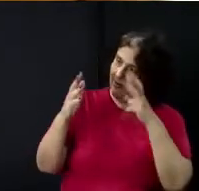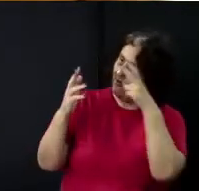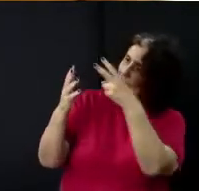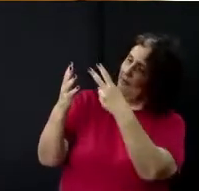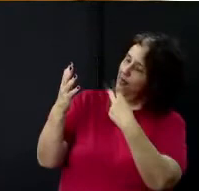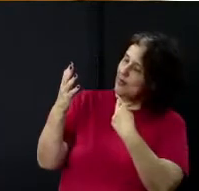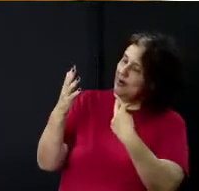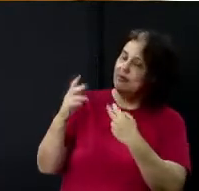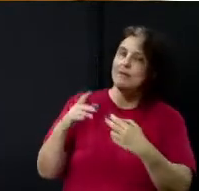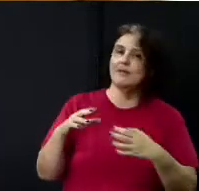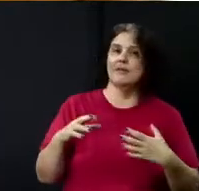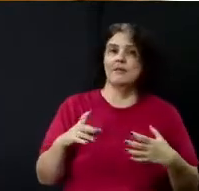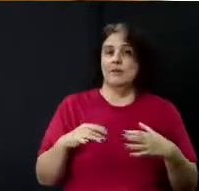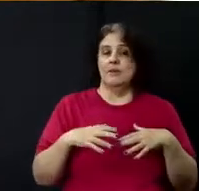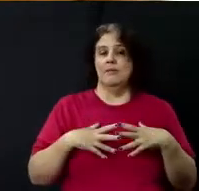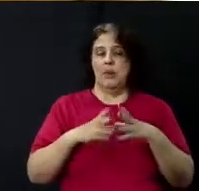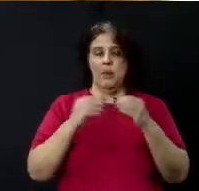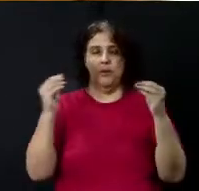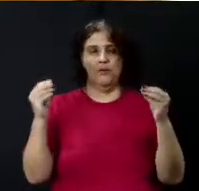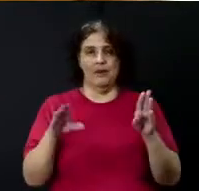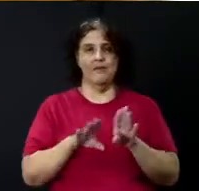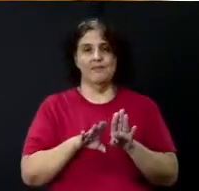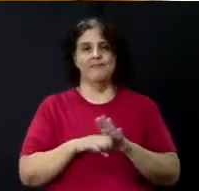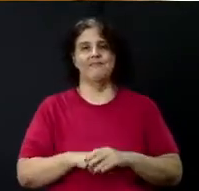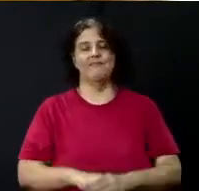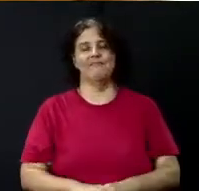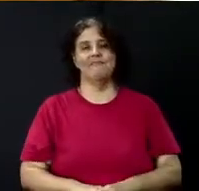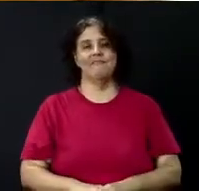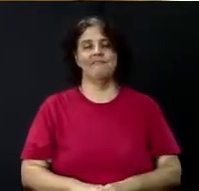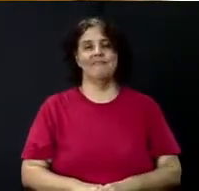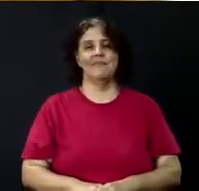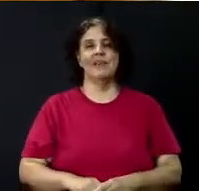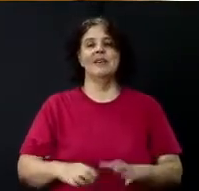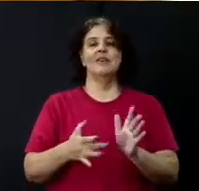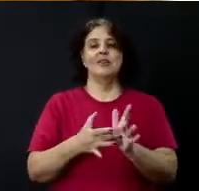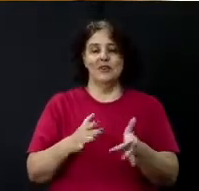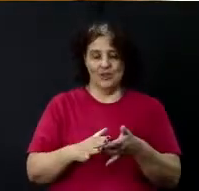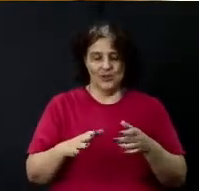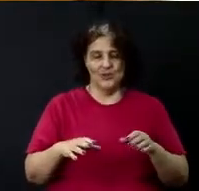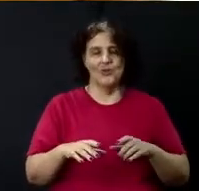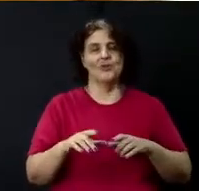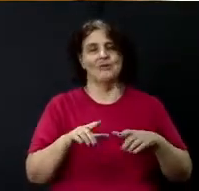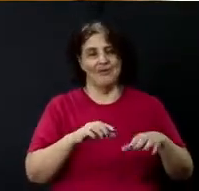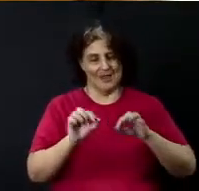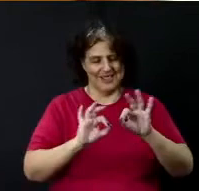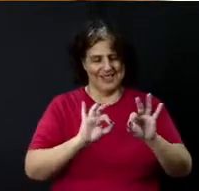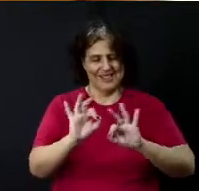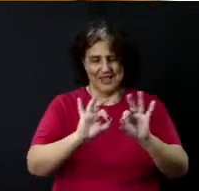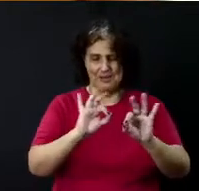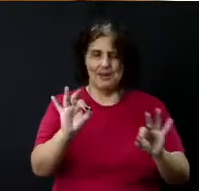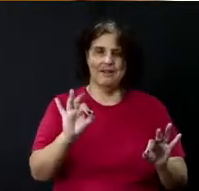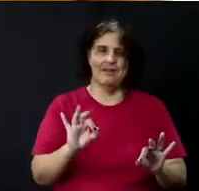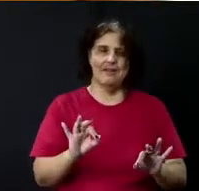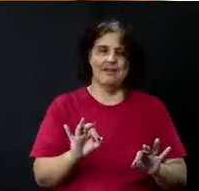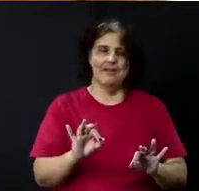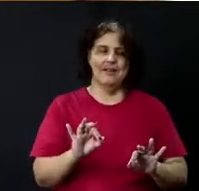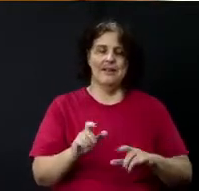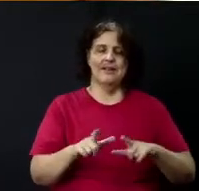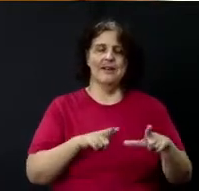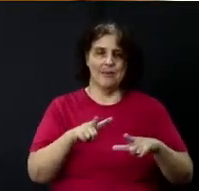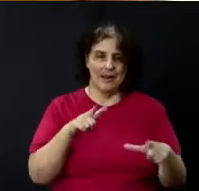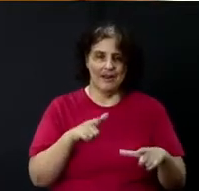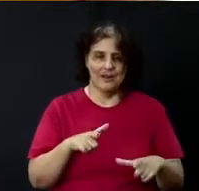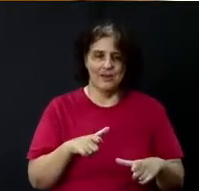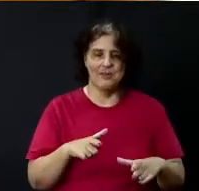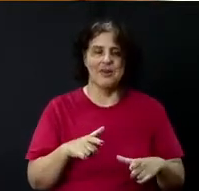de demonstrar que o Senhor Deus estava trabalhando para alcançar os perdidos.